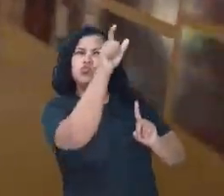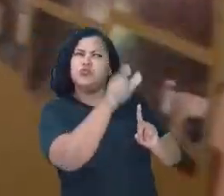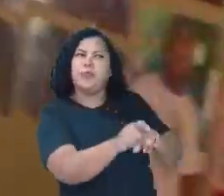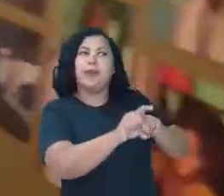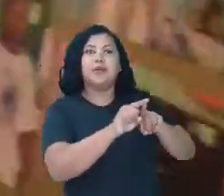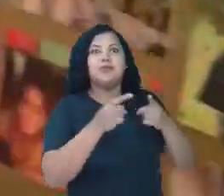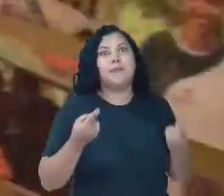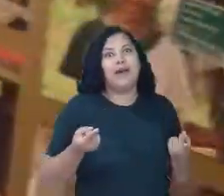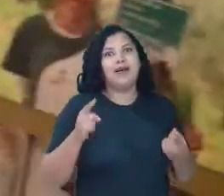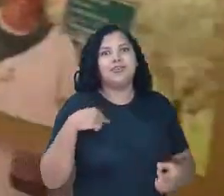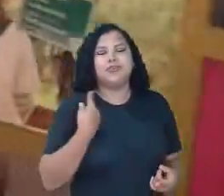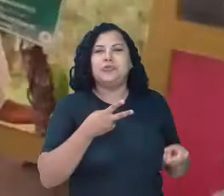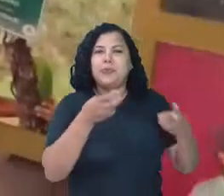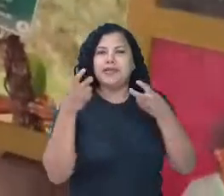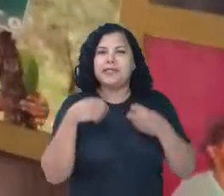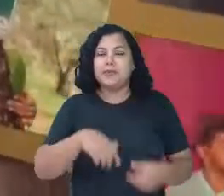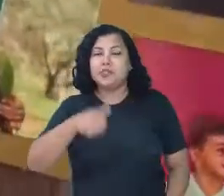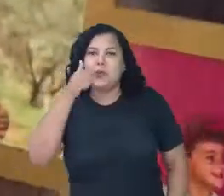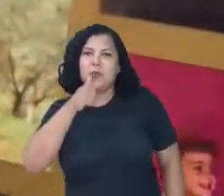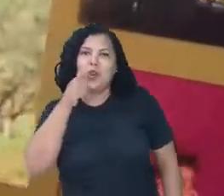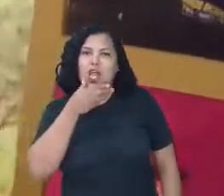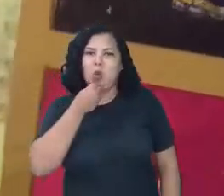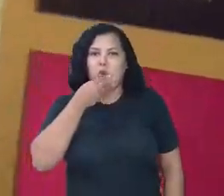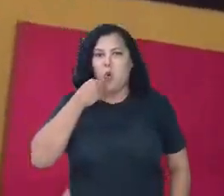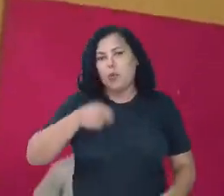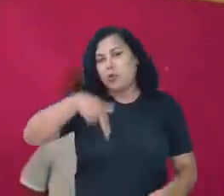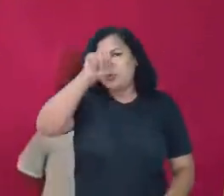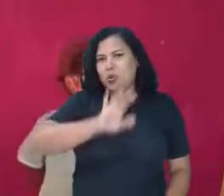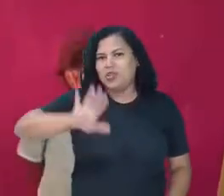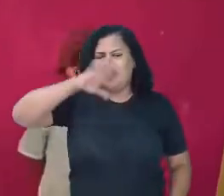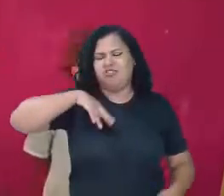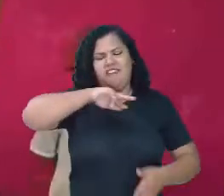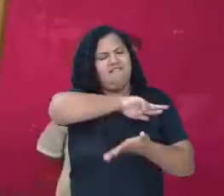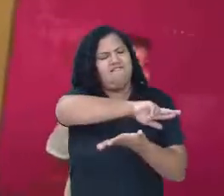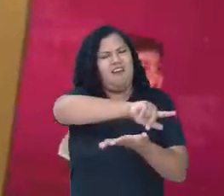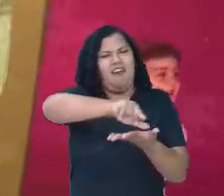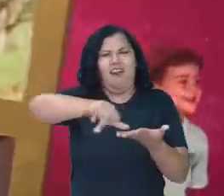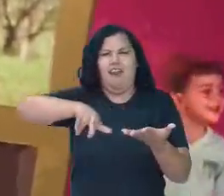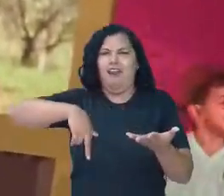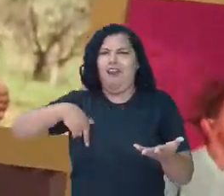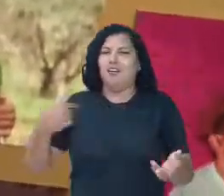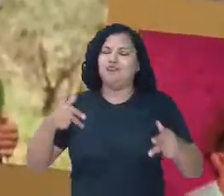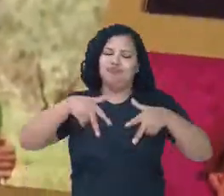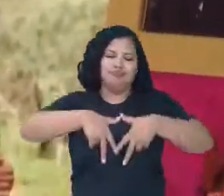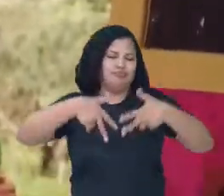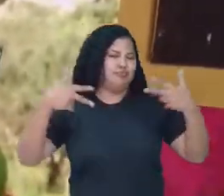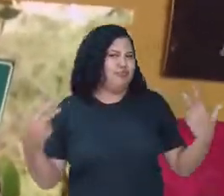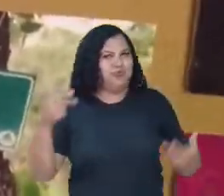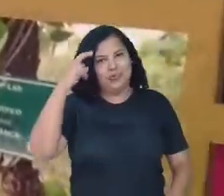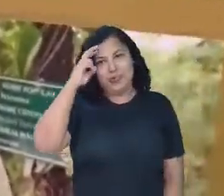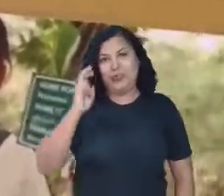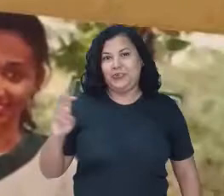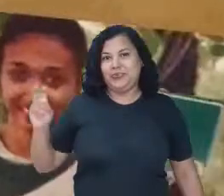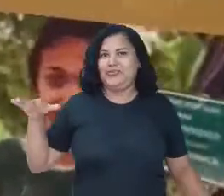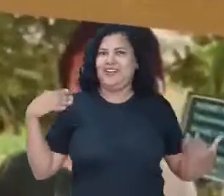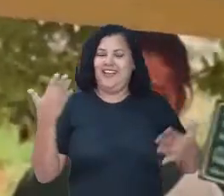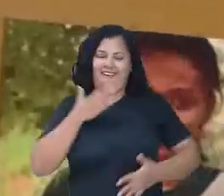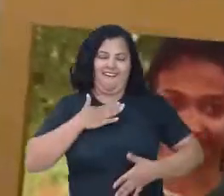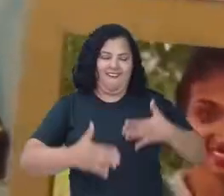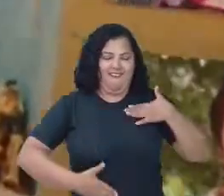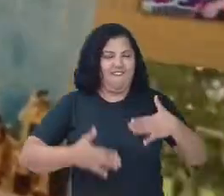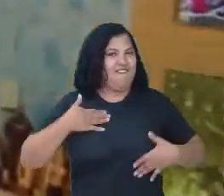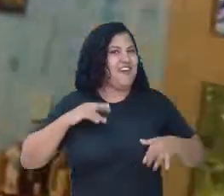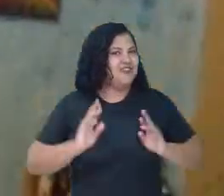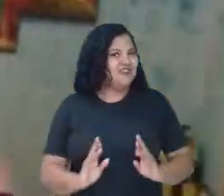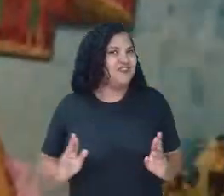vê que o homem e a mulher do Nordeste são plurais, de culturas, de traços físicos,